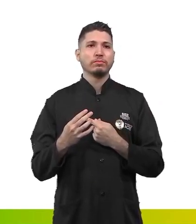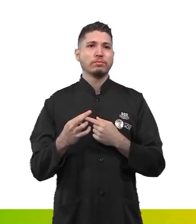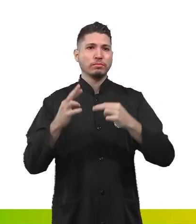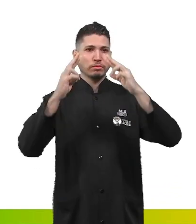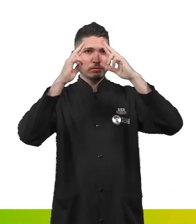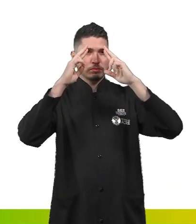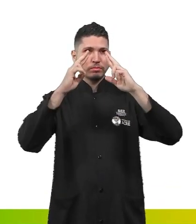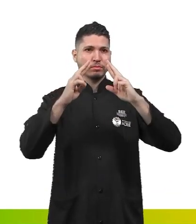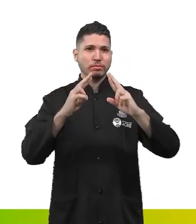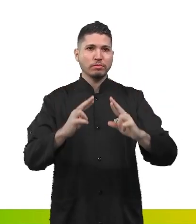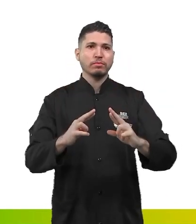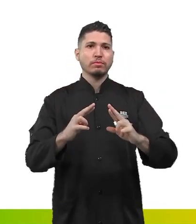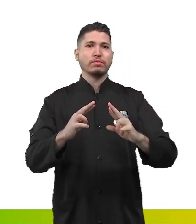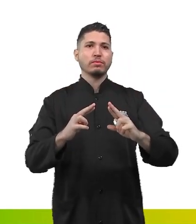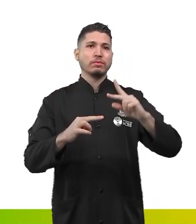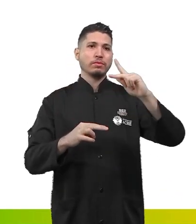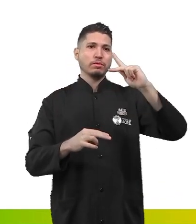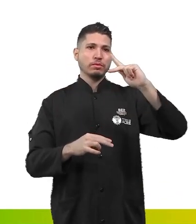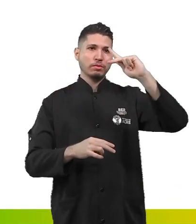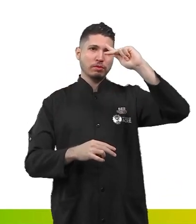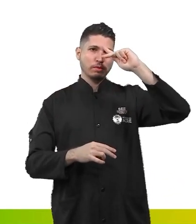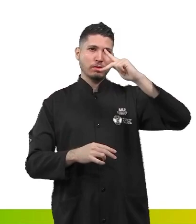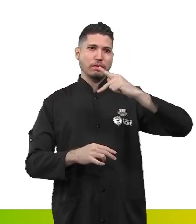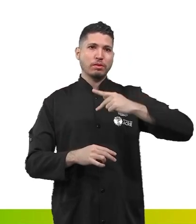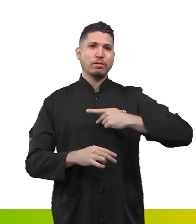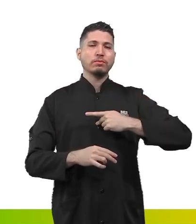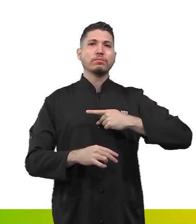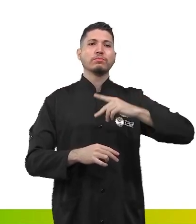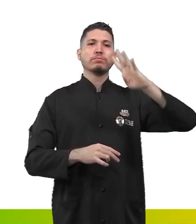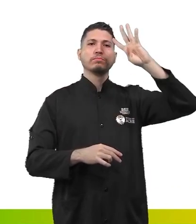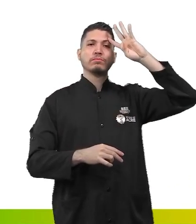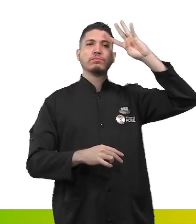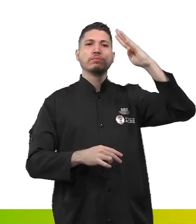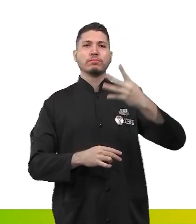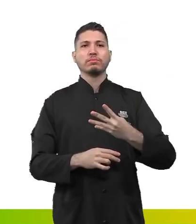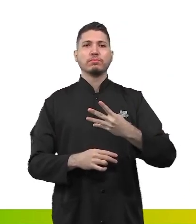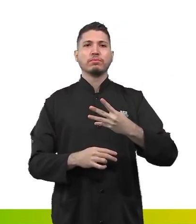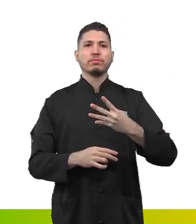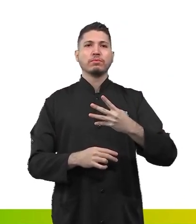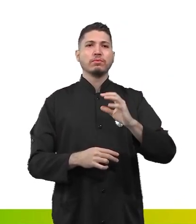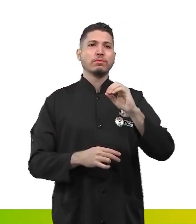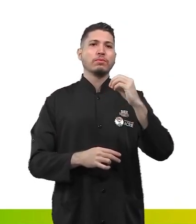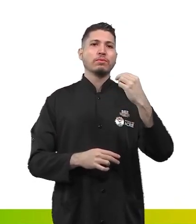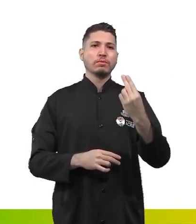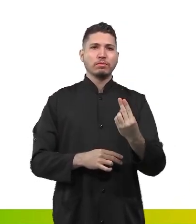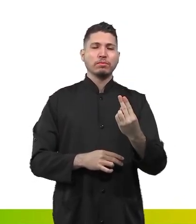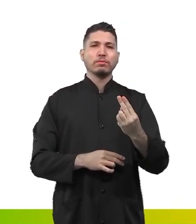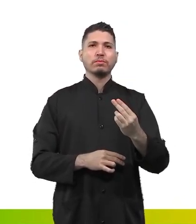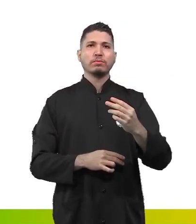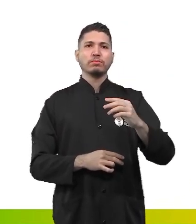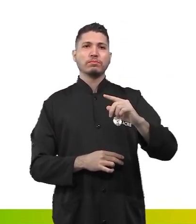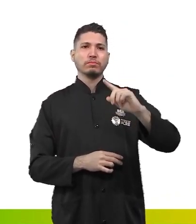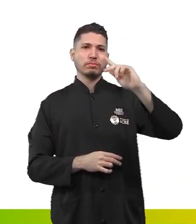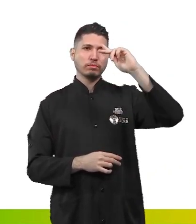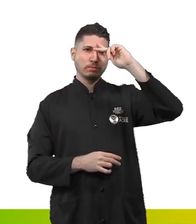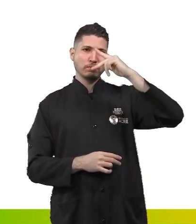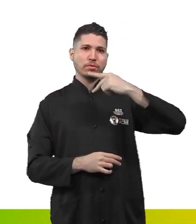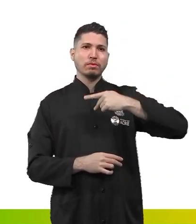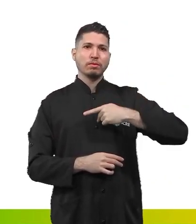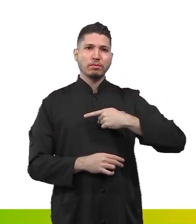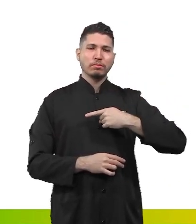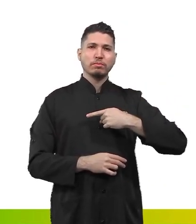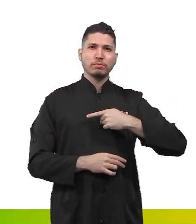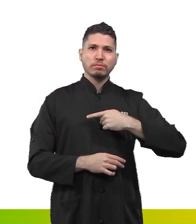ou autogoverno, ao poder de decidir sobre si mesmo. Embora que o Leandro Carnal diga que nós